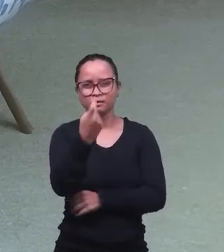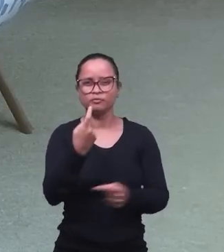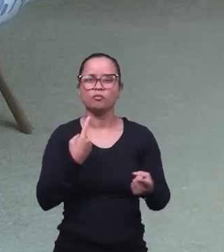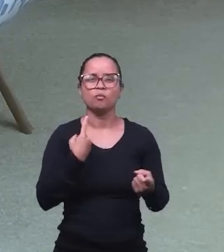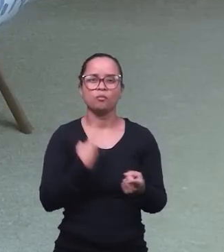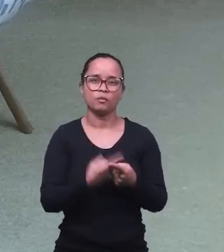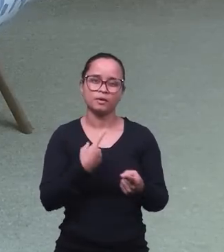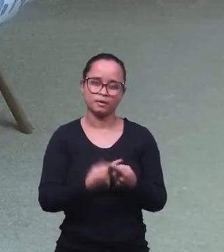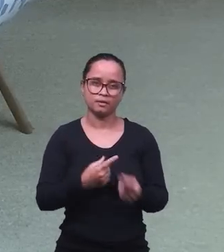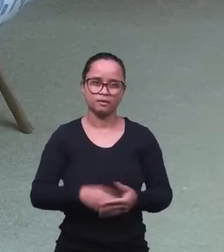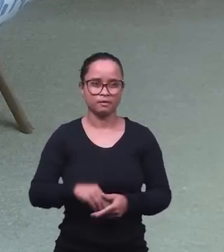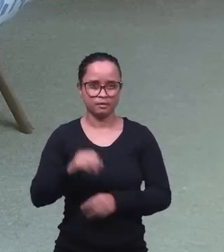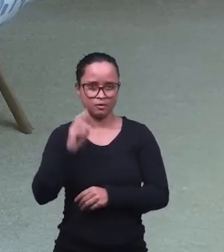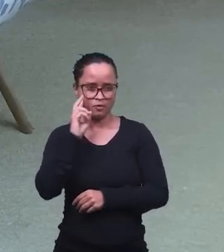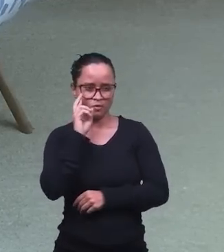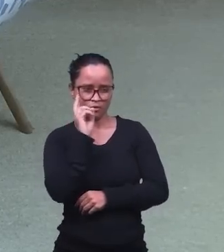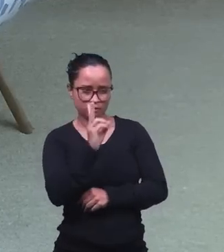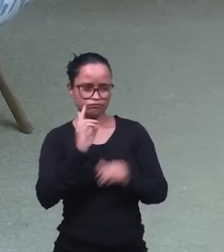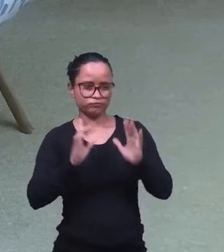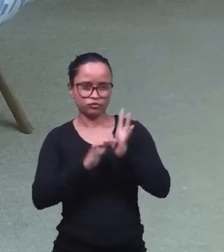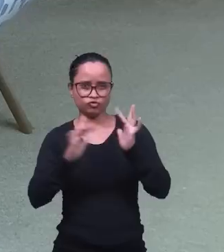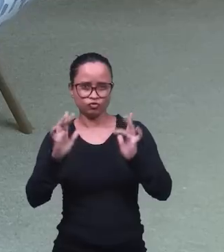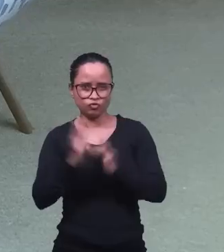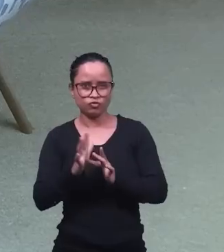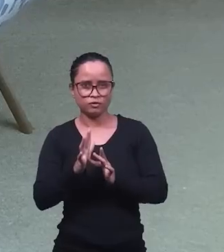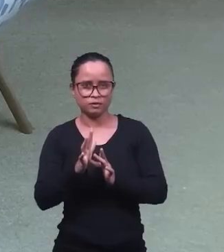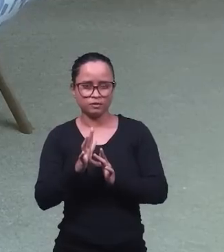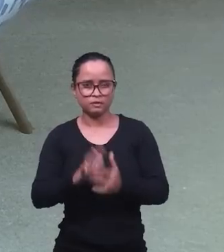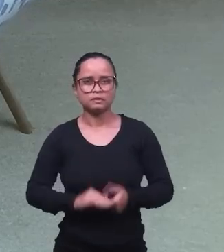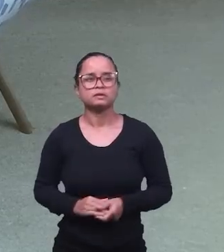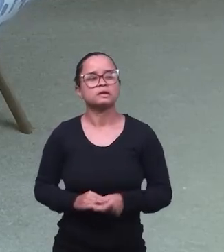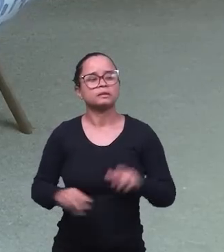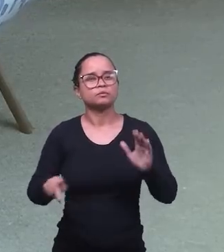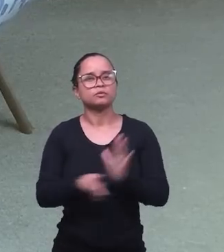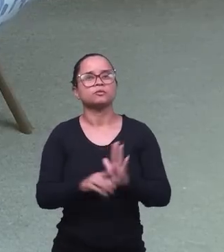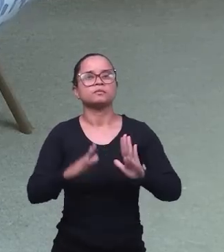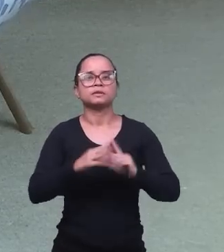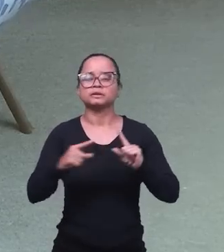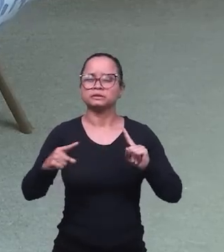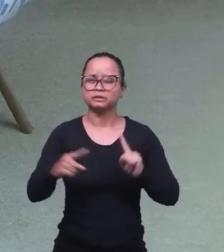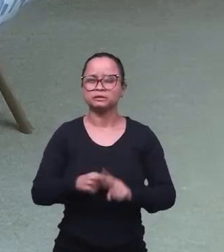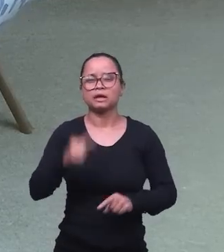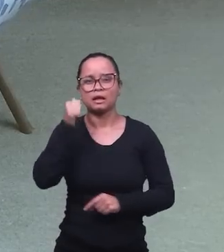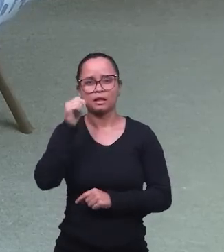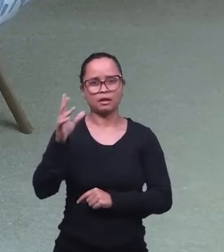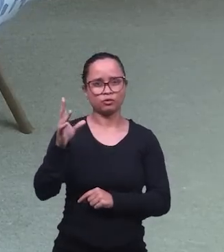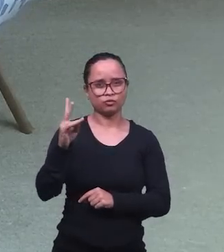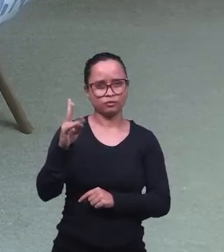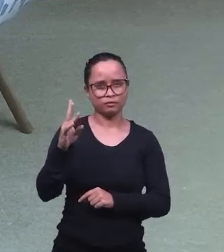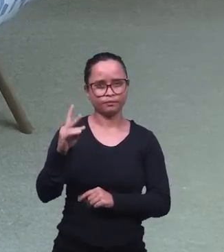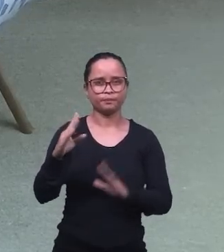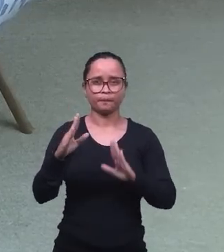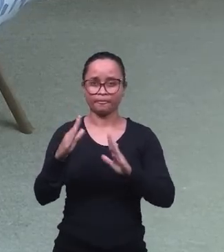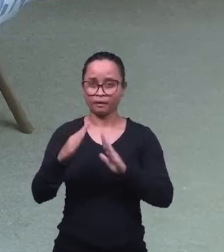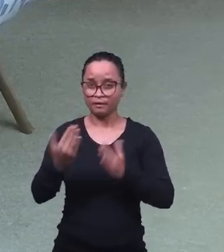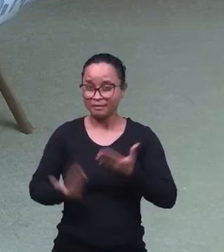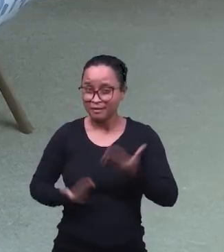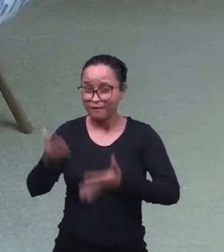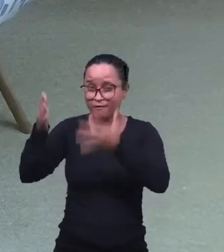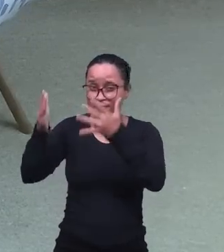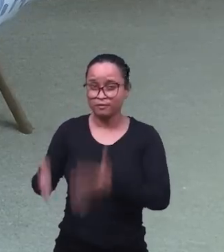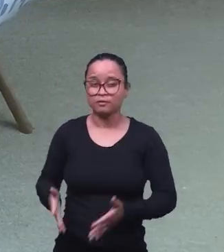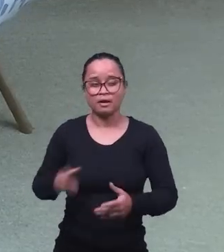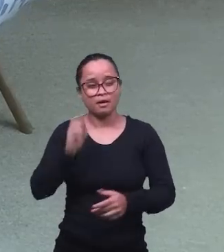interessante que o olhar do Senhor Jesus, que é o noivo, para a igreja, que é a noiva, a igreja fiel, ele vê